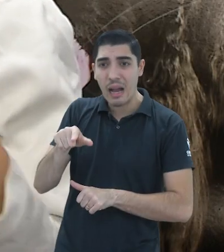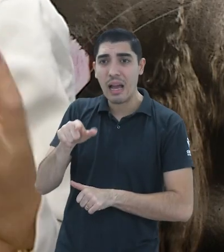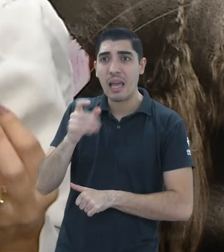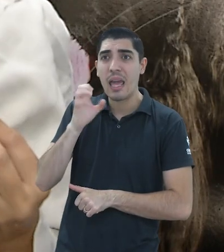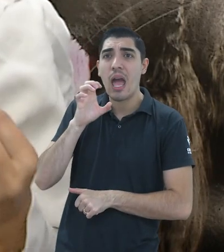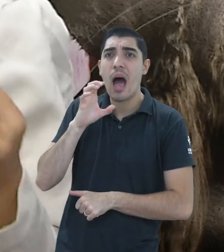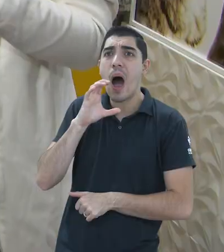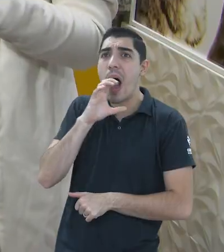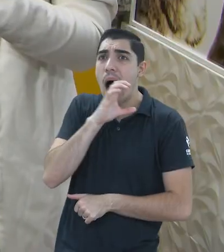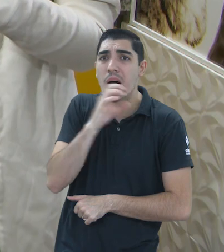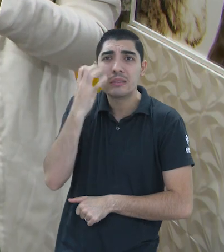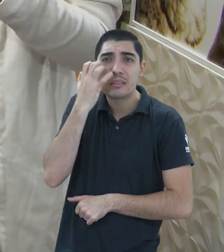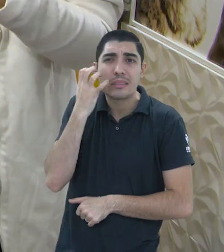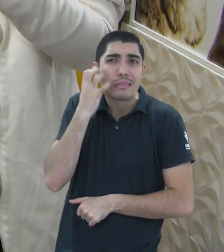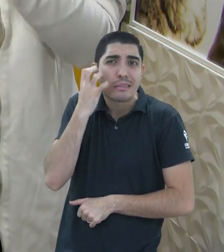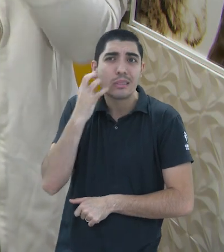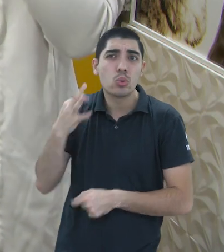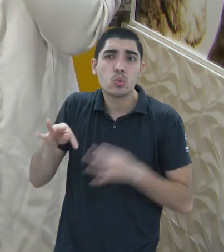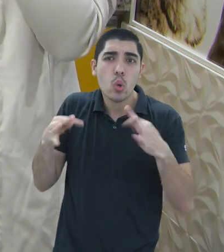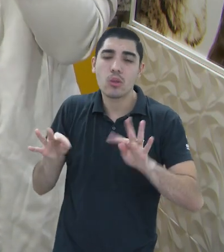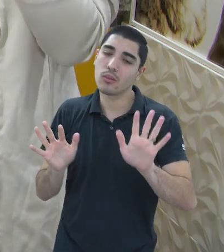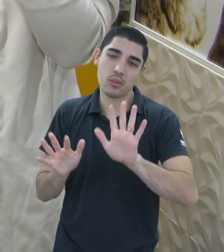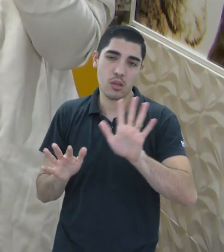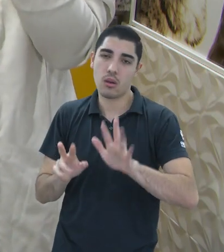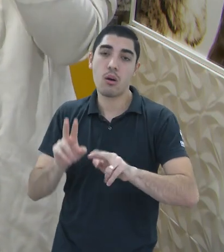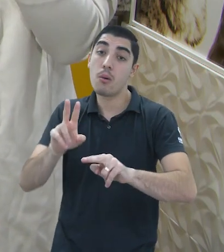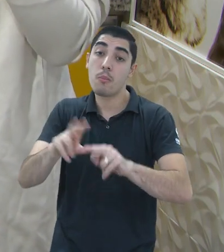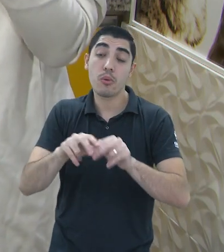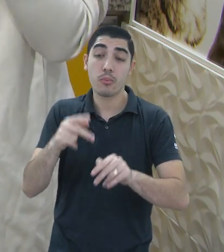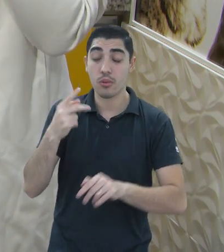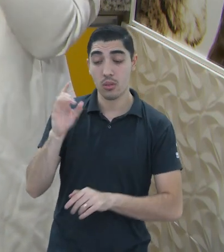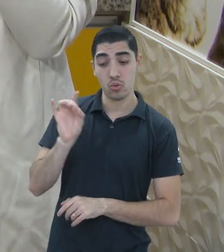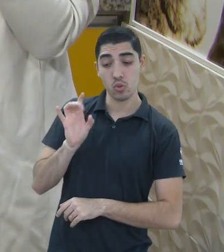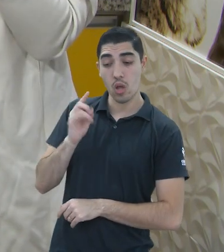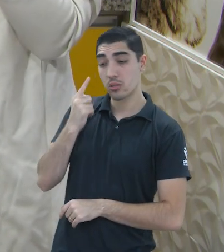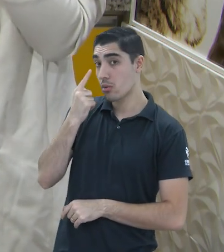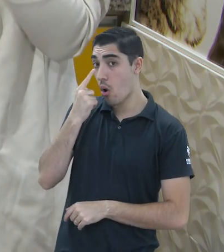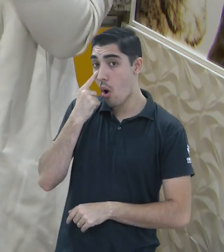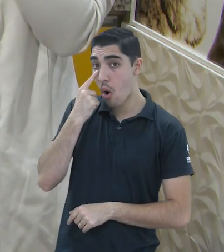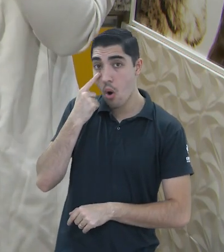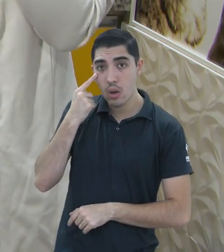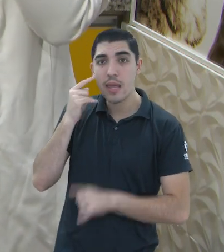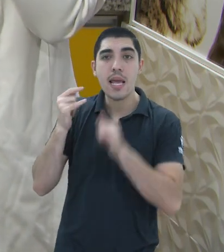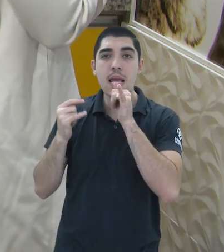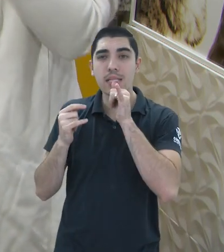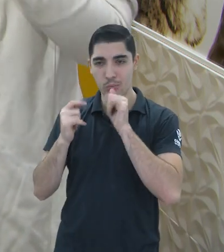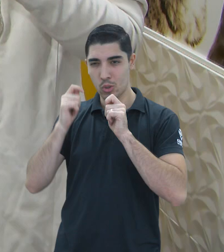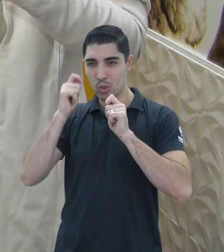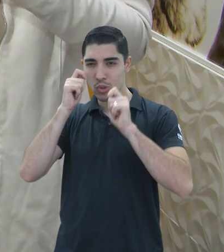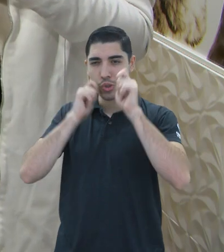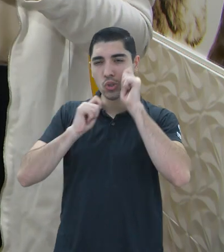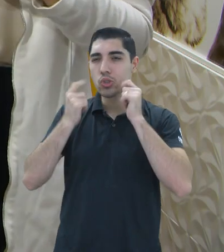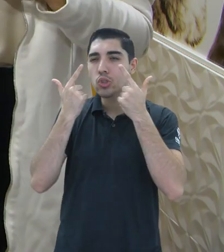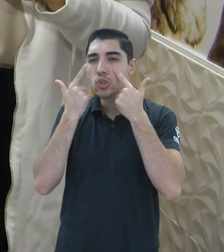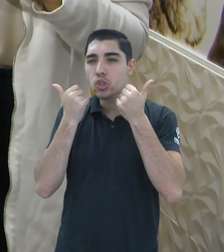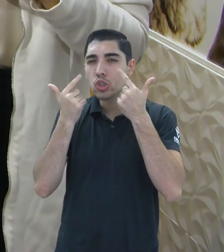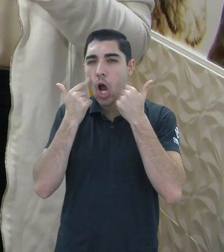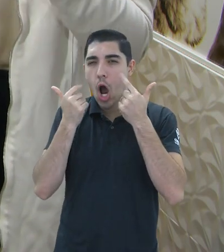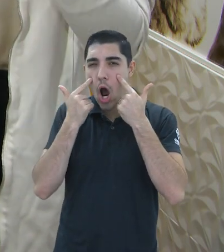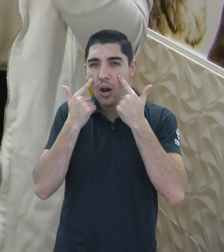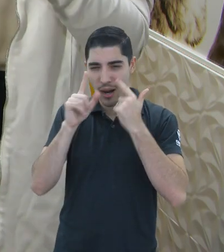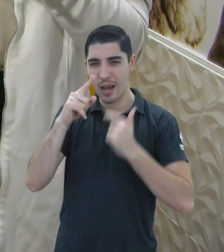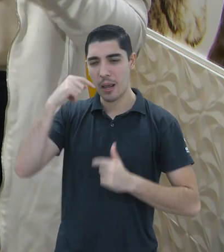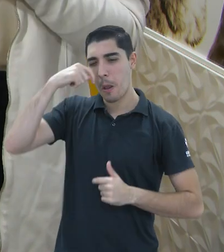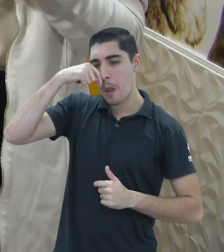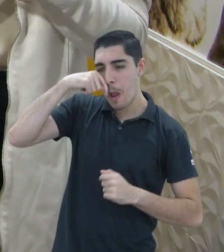queimando o pelo, enfim. Mas isso geralmente é uma deformidade da pálpebra. Então, quando a gente chora, sabe quando a gente chora, o nosso